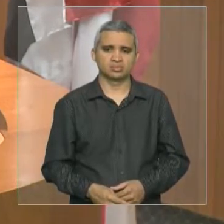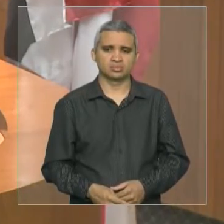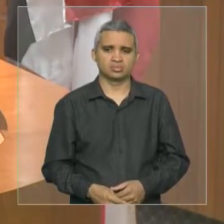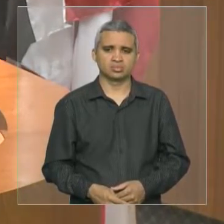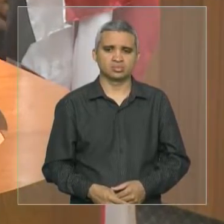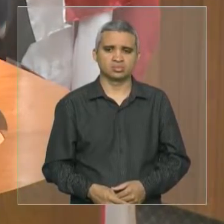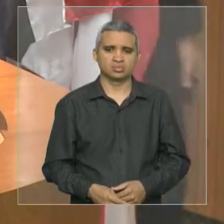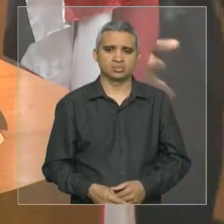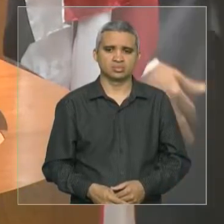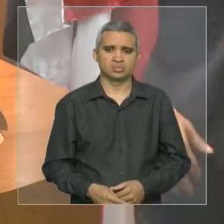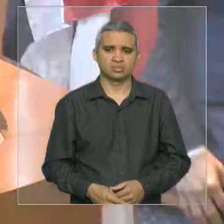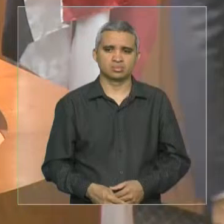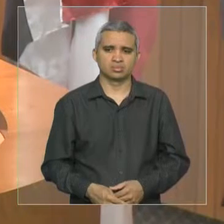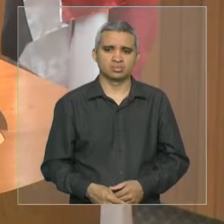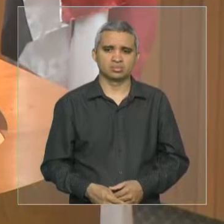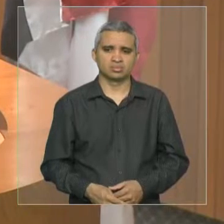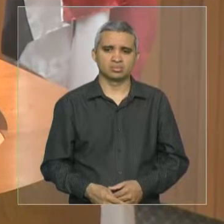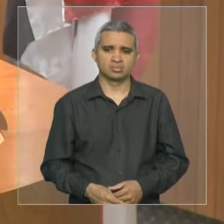Melhorou, deputado César?